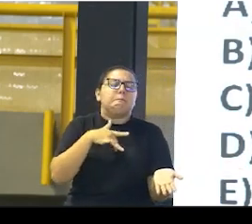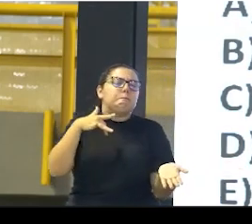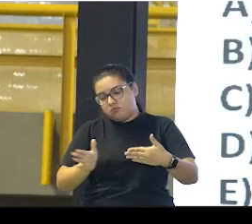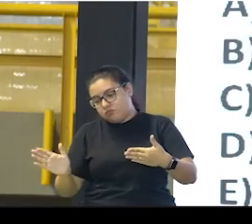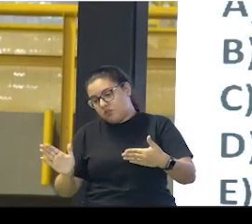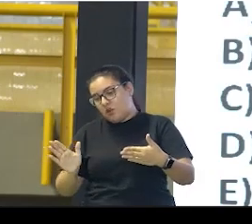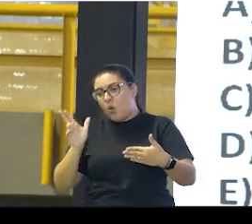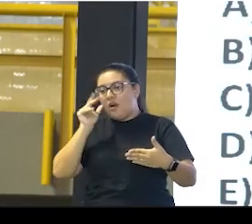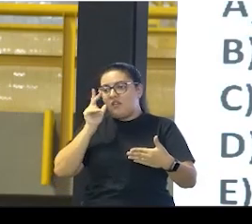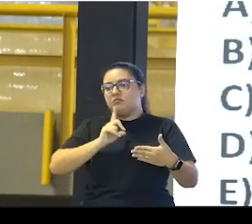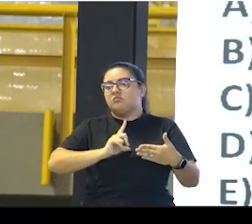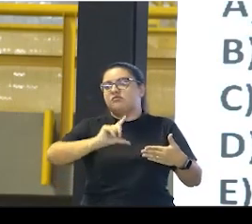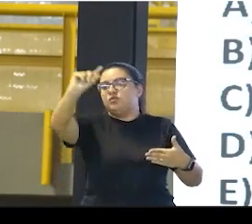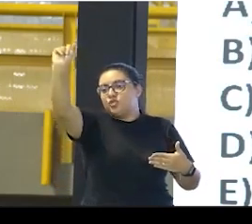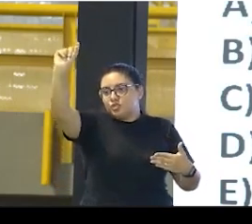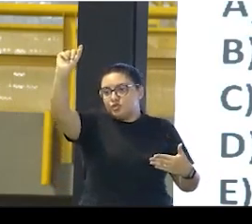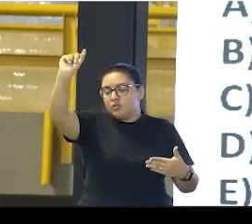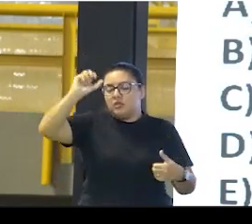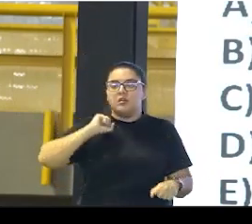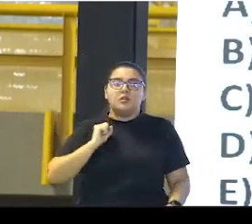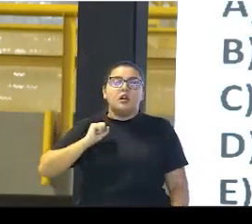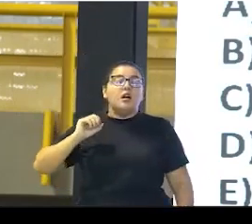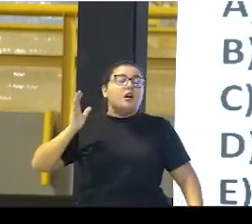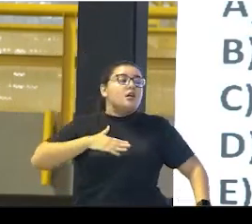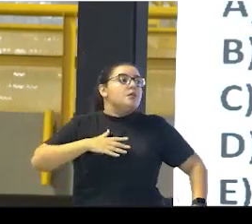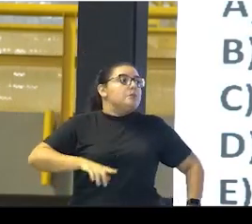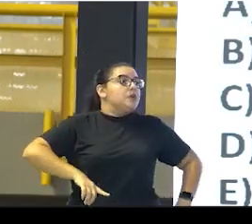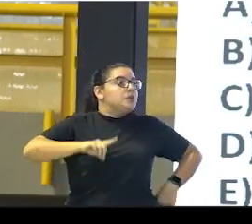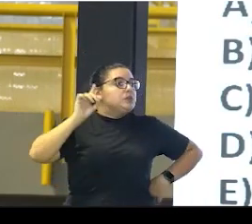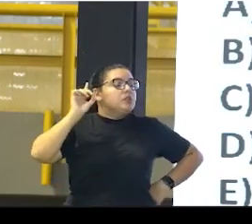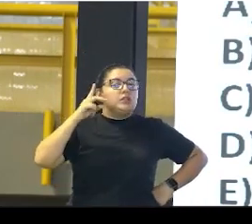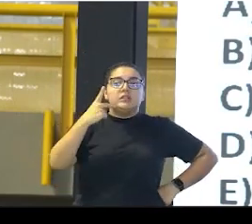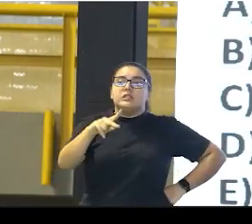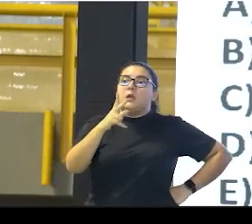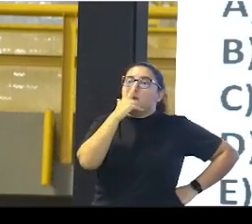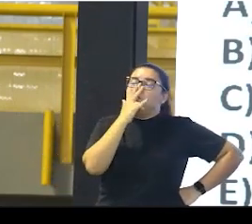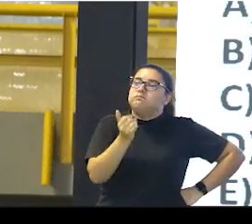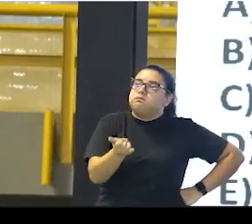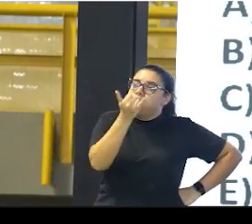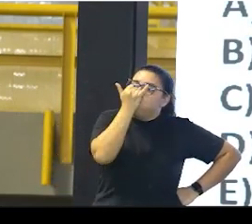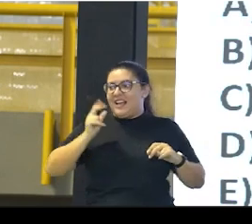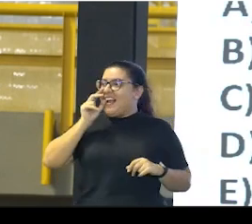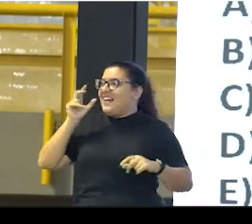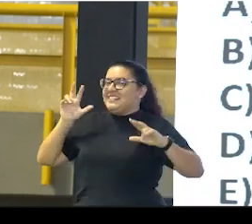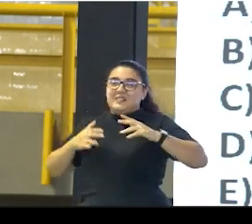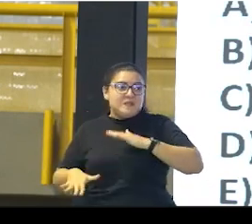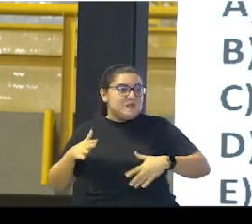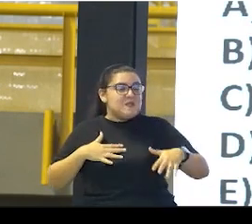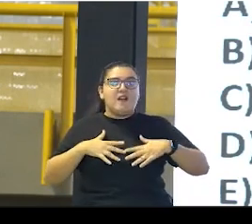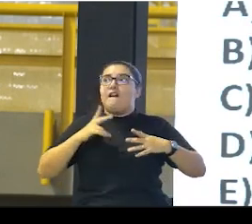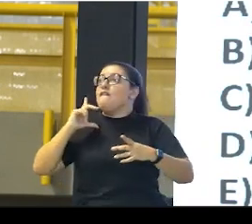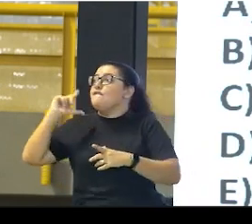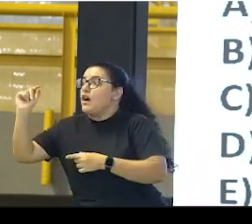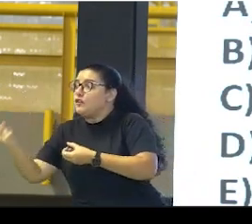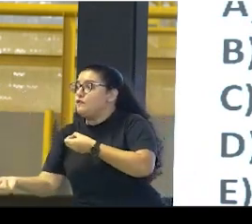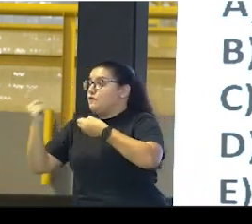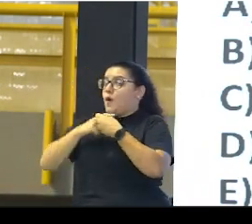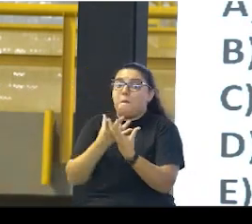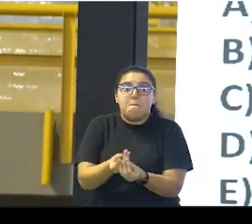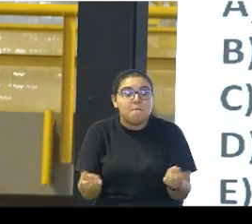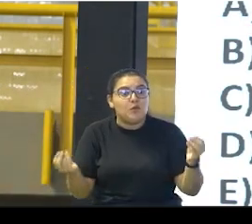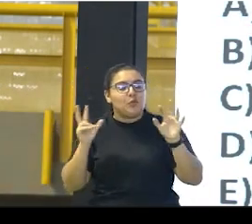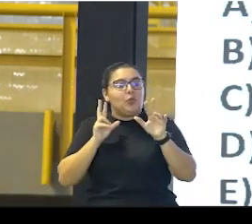já usa direto. E é isso que nós vamos aplicar agora nos nossos exercícios. Então vamos lá, olha